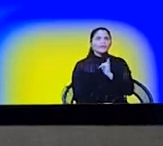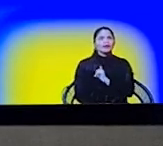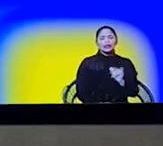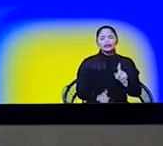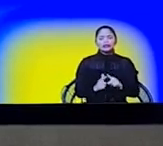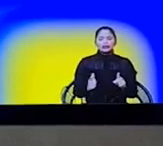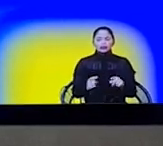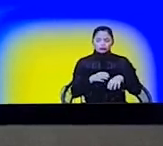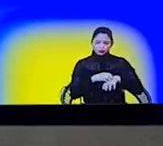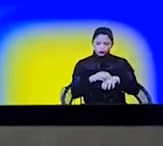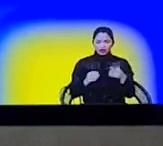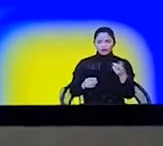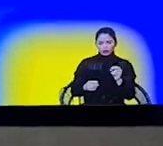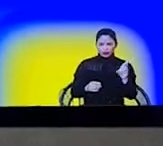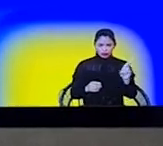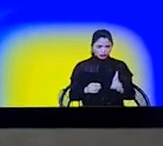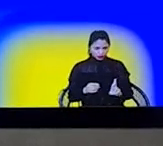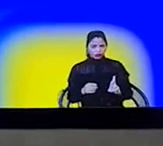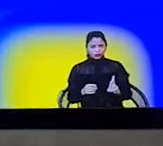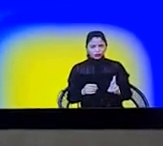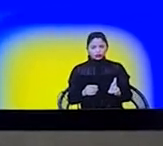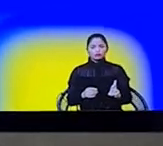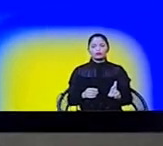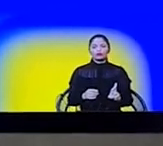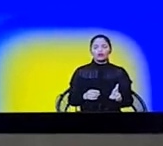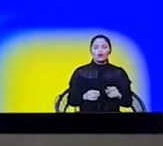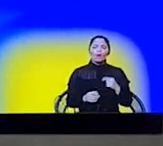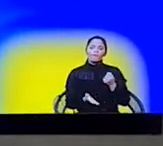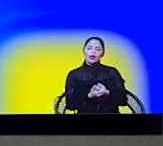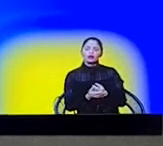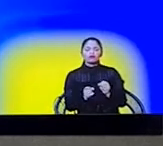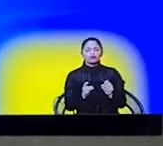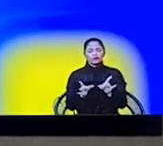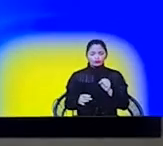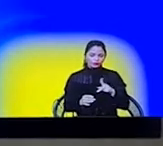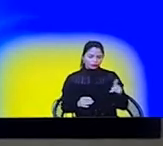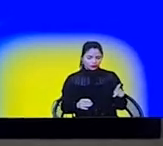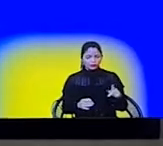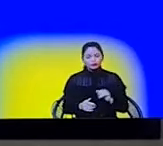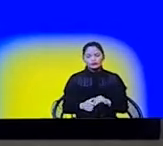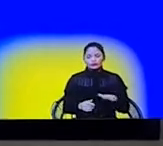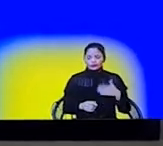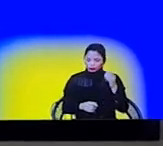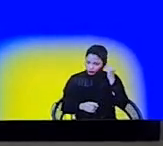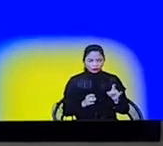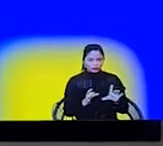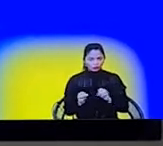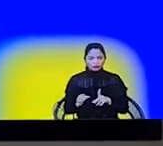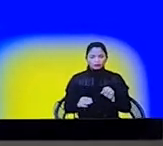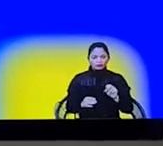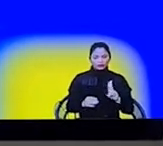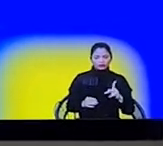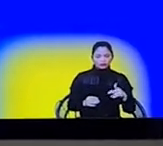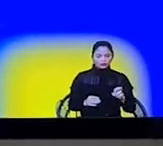custo de frete é R$20, mas eu vou cobrar de você só quando eu vender no super aplicativo, no nosso super app. E quando eu vou vender no nosso super app? E como